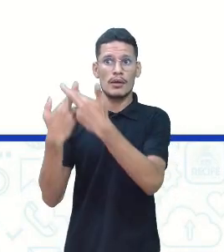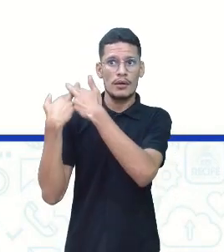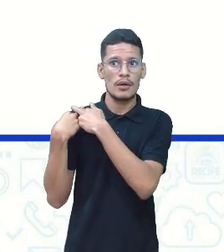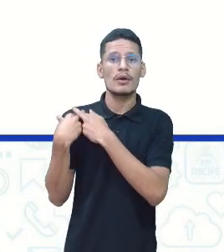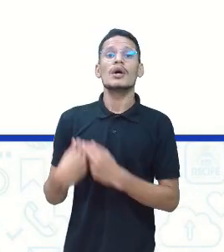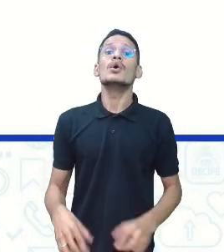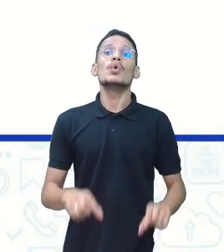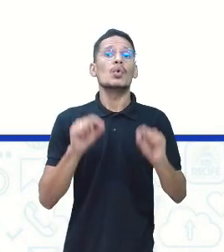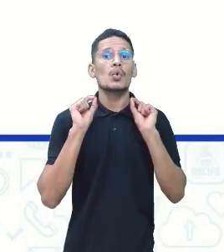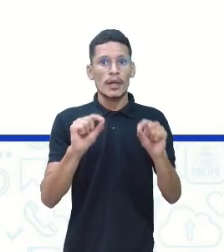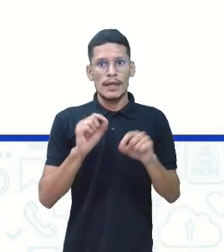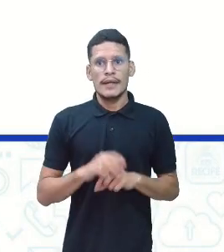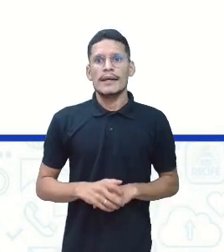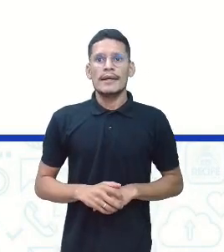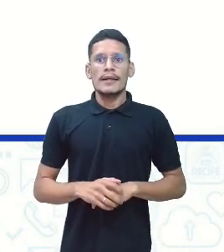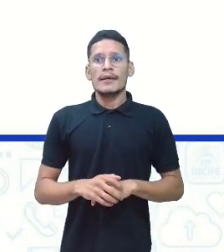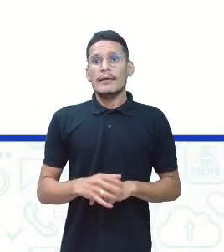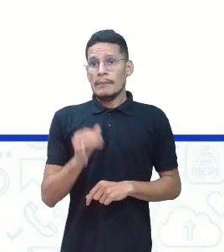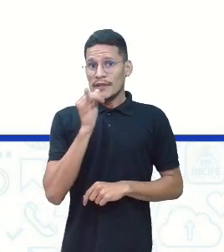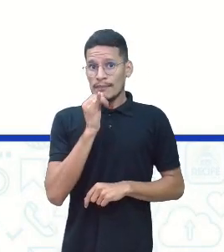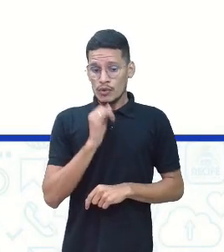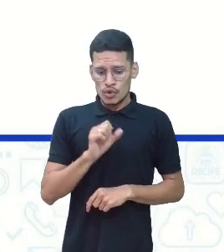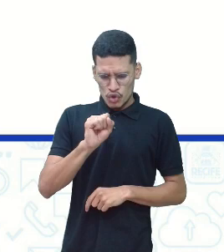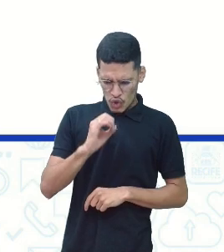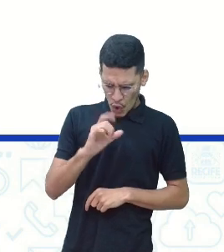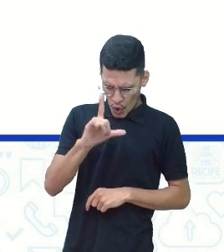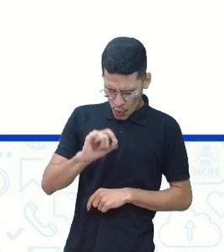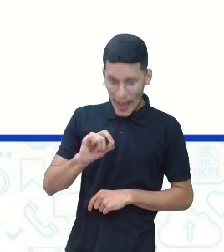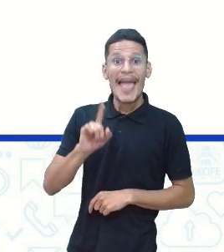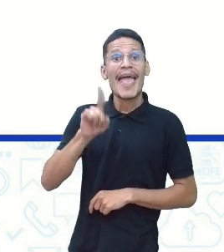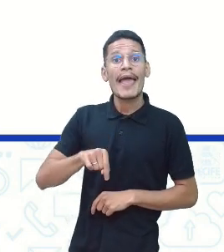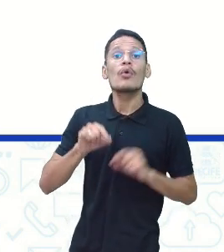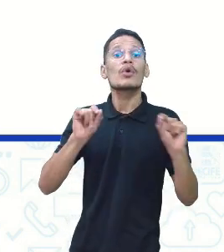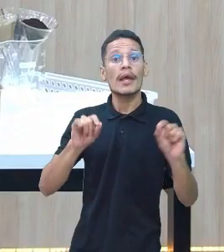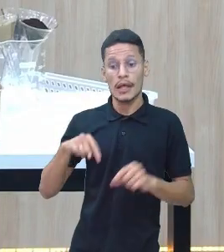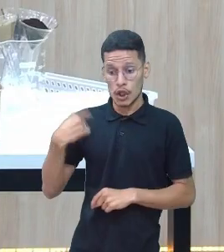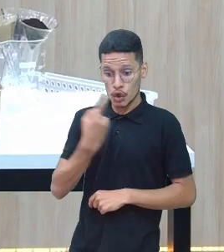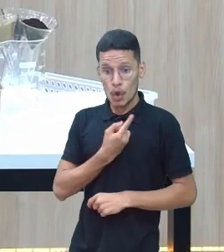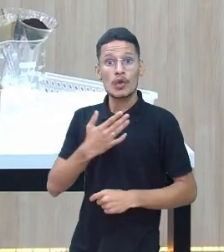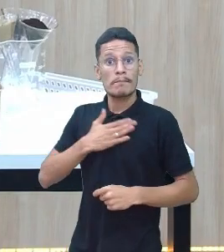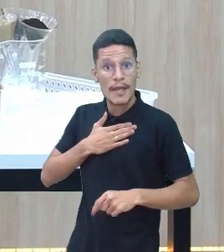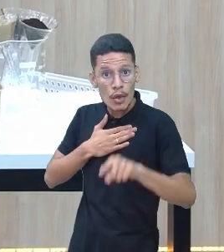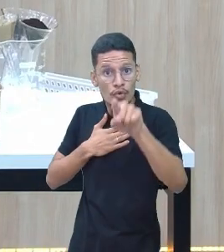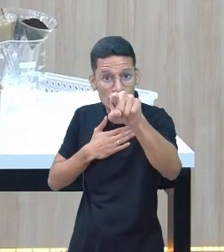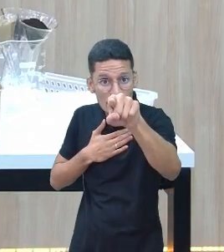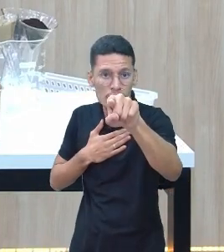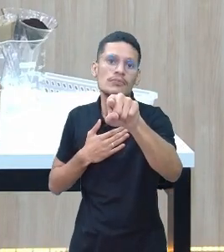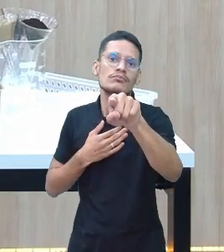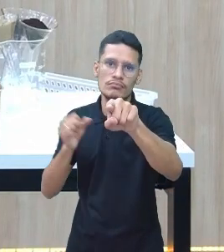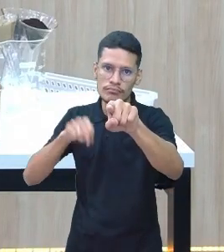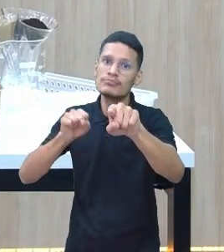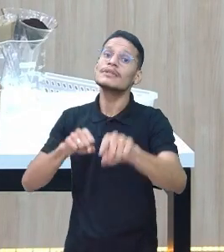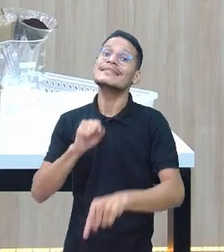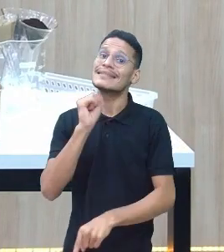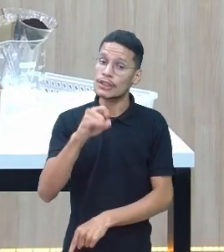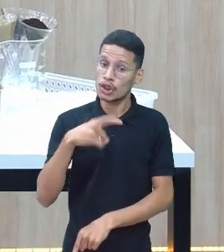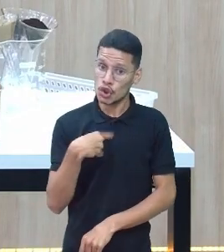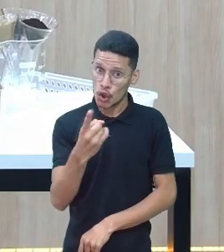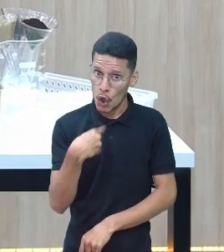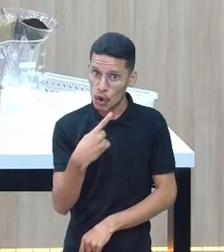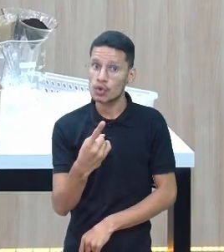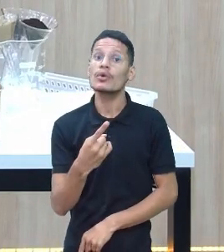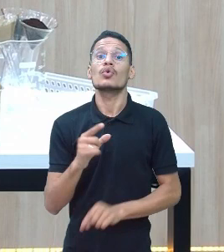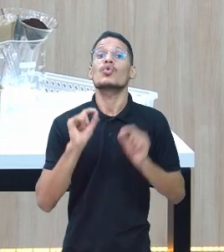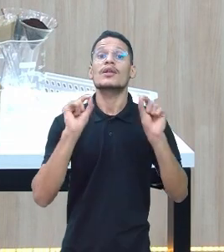né? A questão, o solo é nosso, né? É meu, é de vocês. Então, se ele é nosso, qual